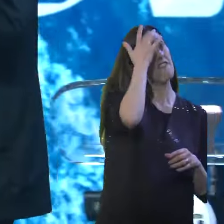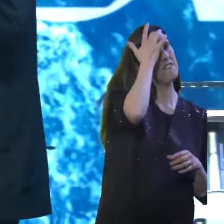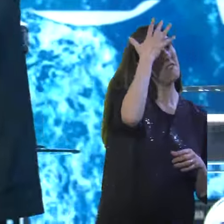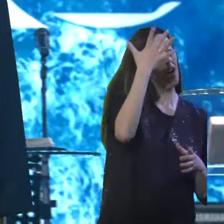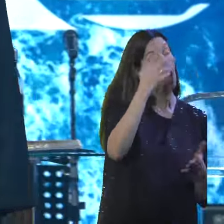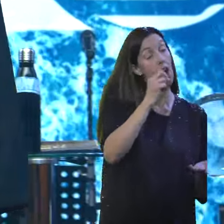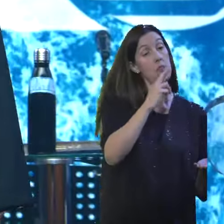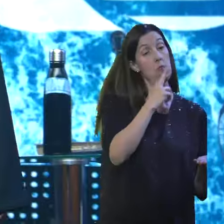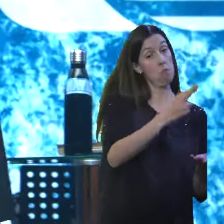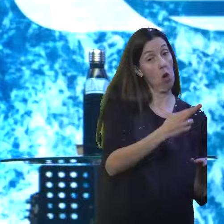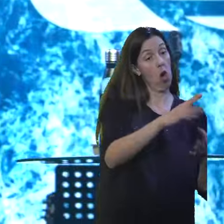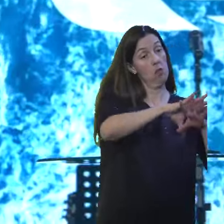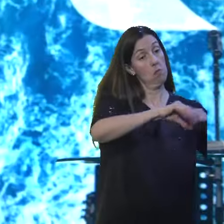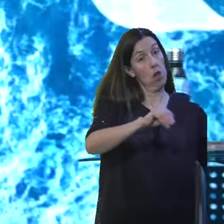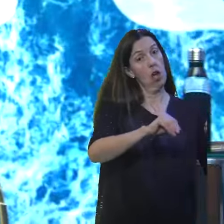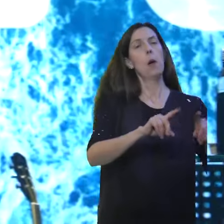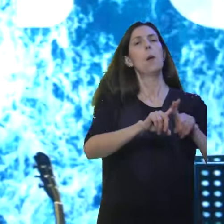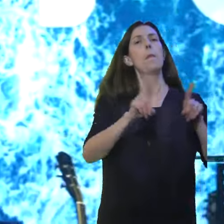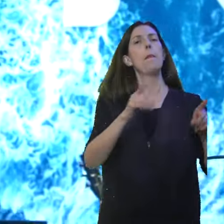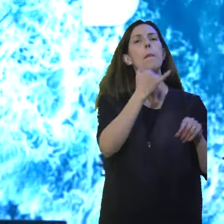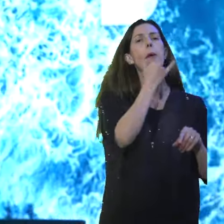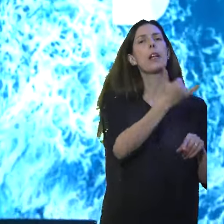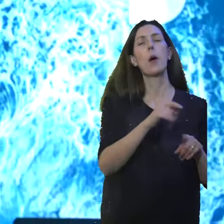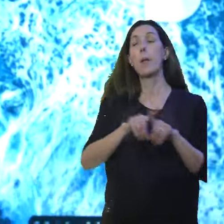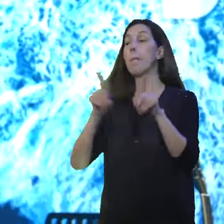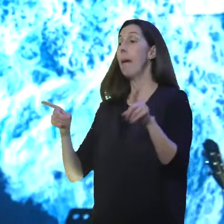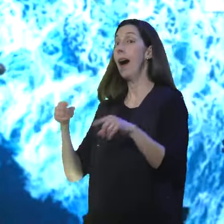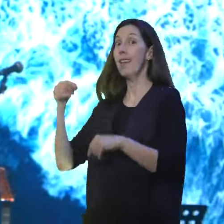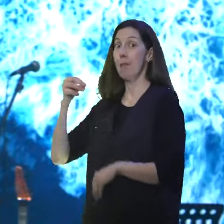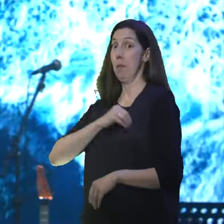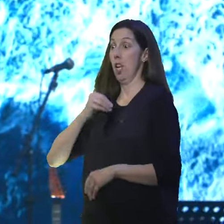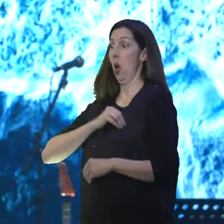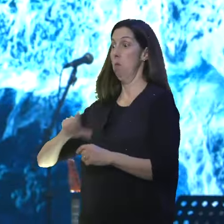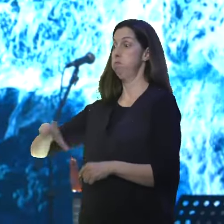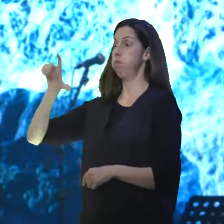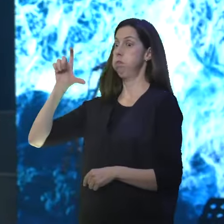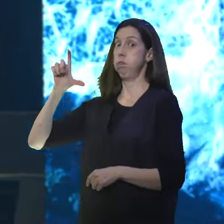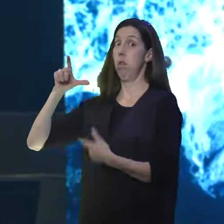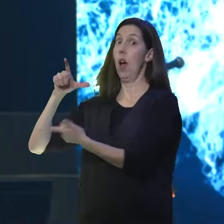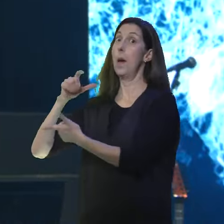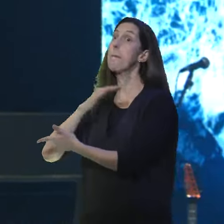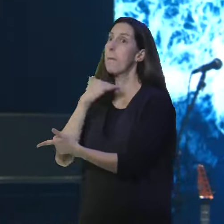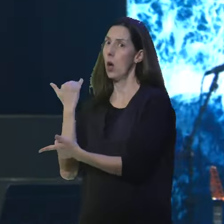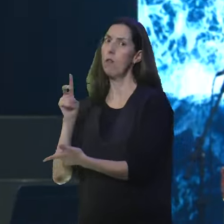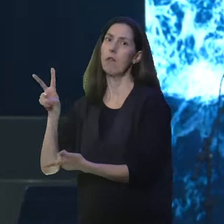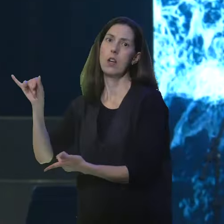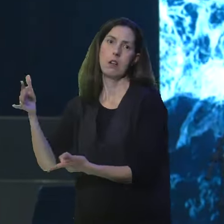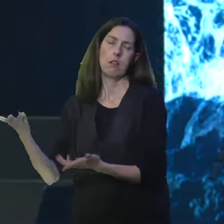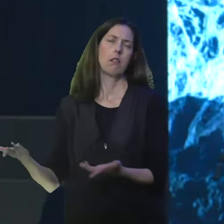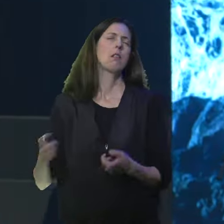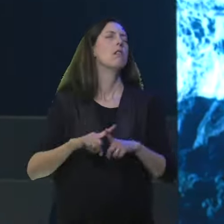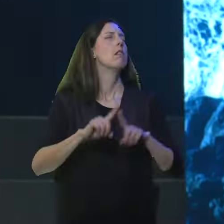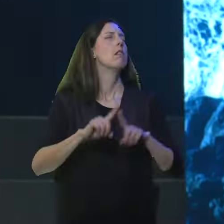resolvidos. Mas não é porque são pecados mais inofensivos que que eles não te afastam de